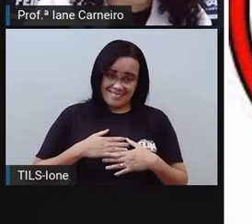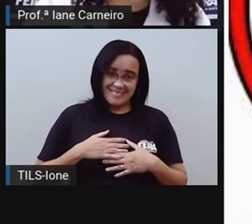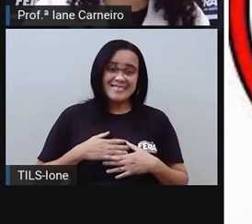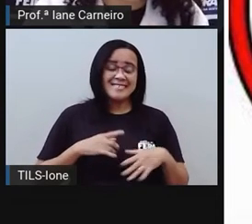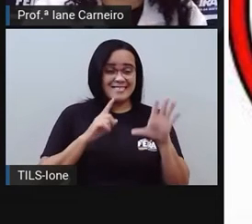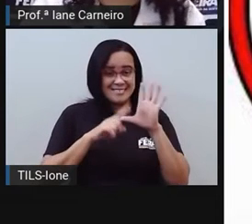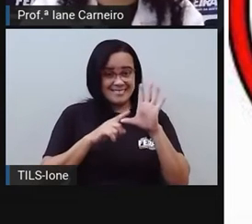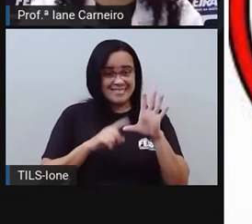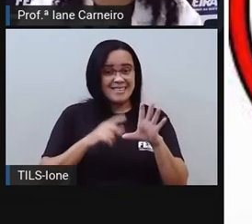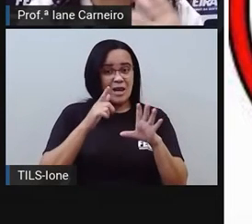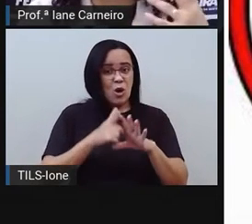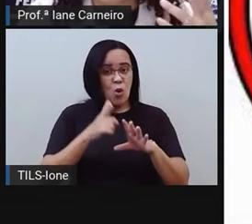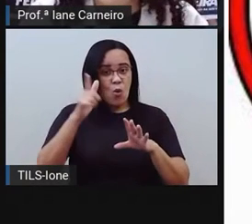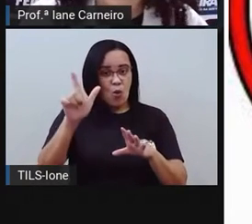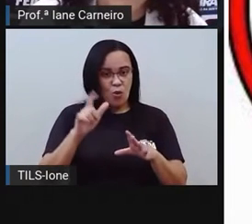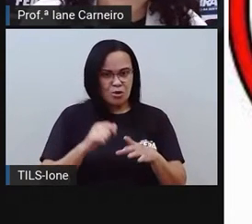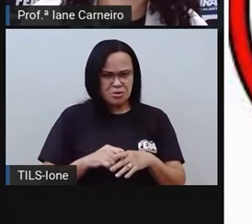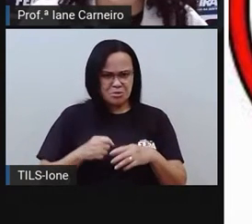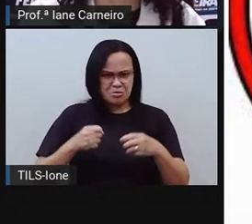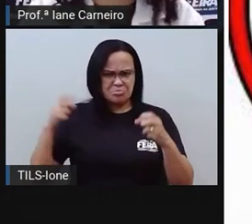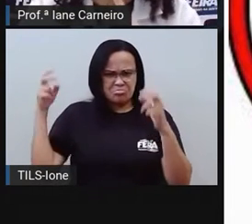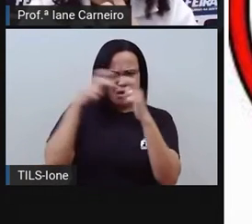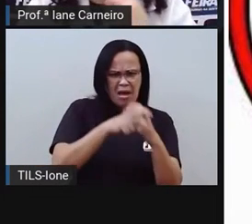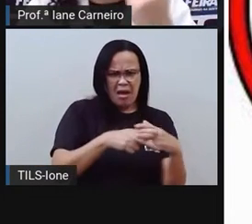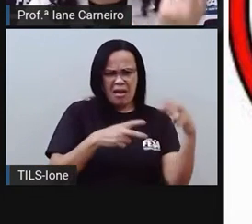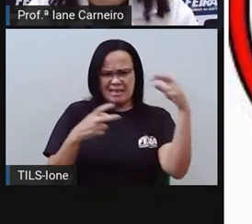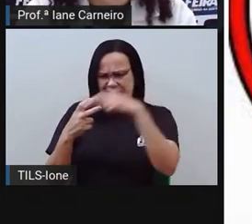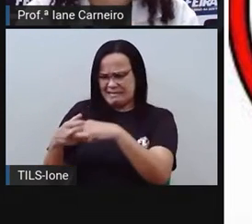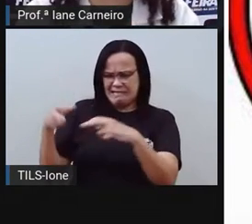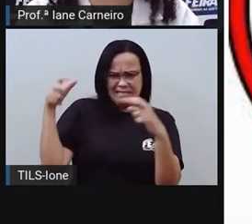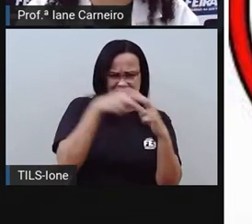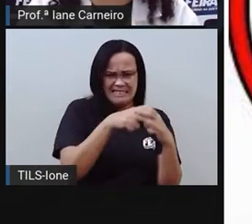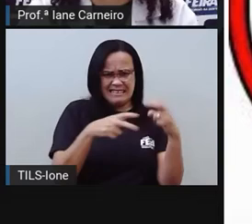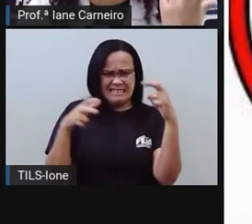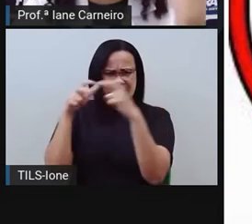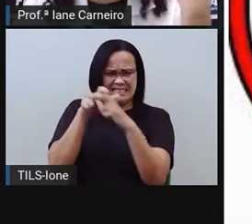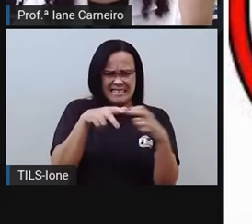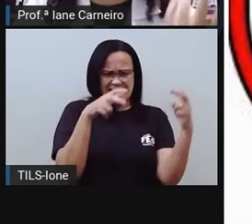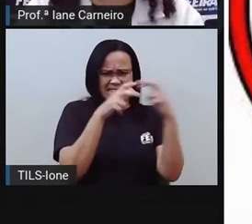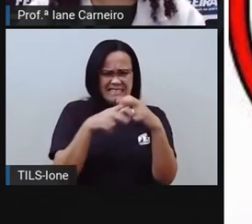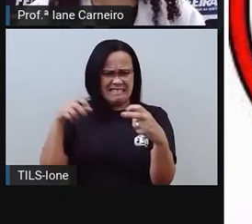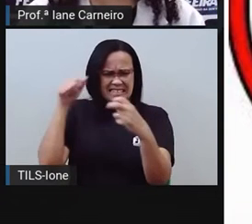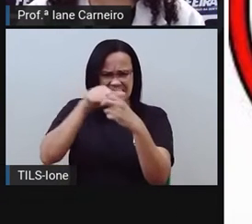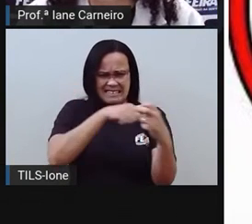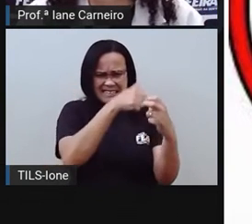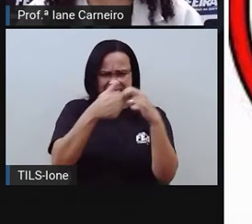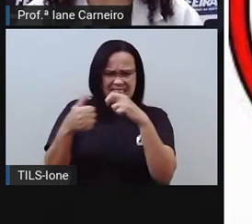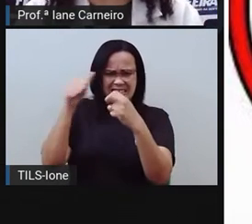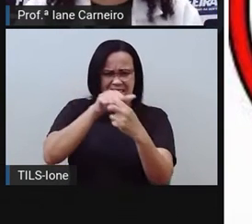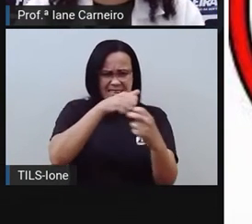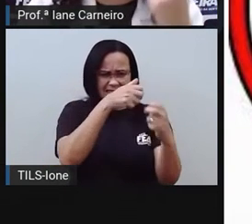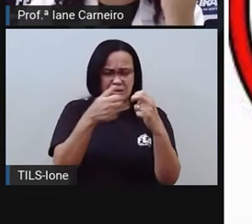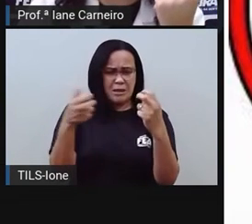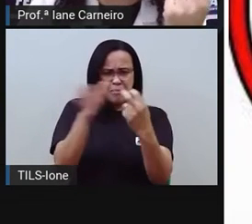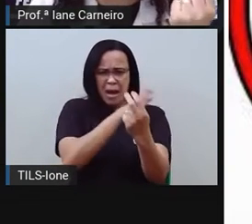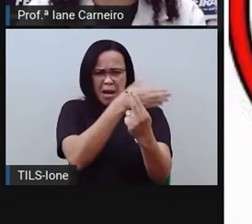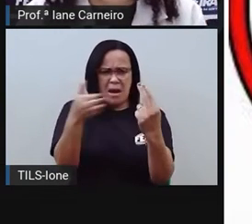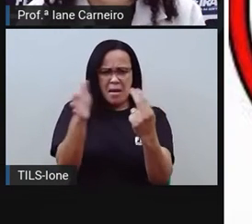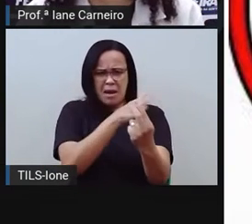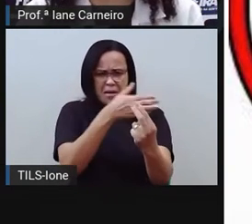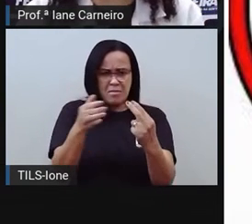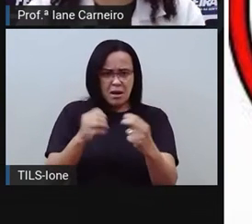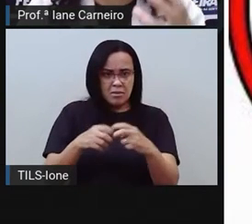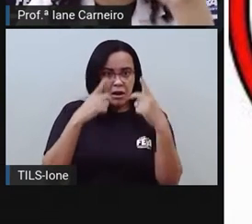com os outros, né? Não usar violência física e nem falar palavras que machuquem o outro, né? Assim